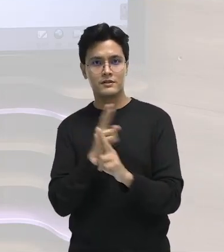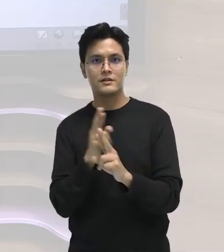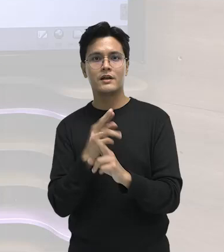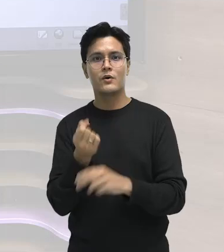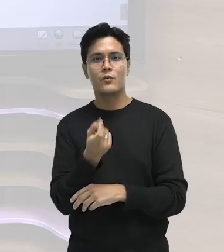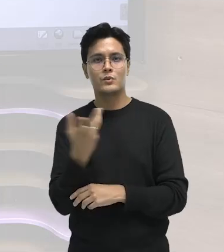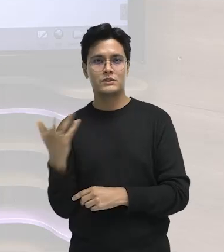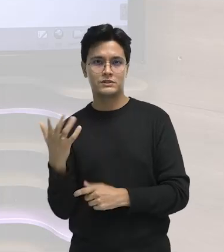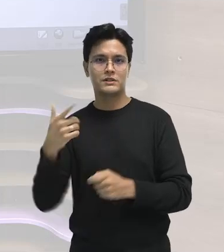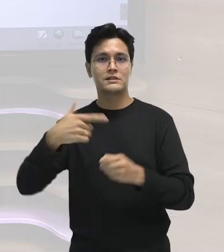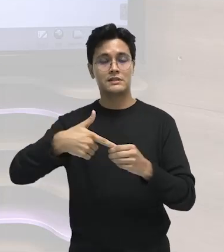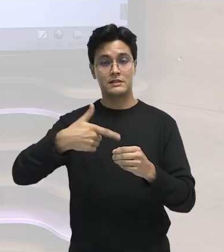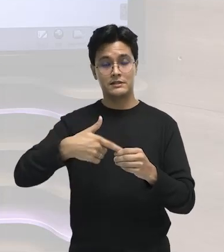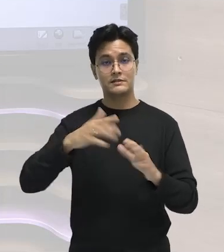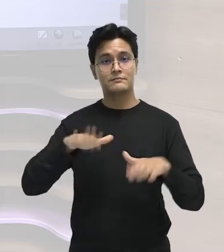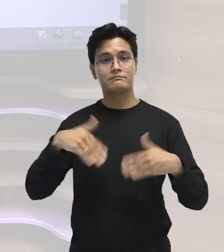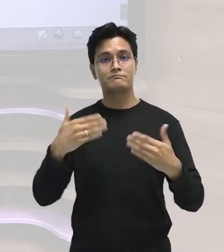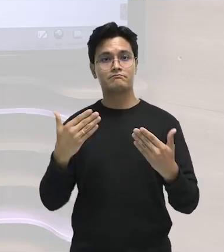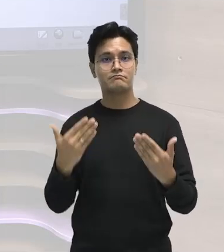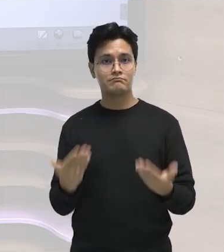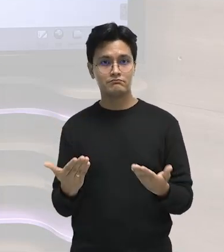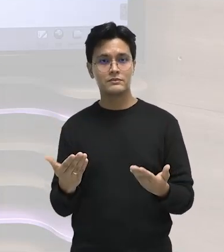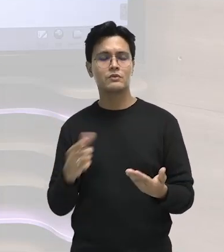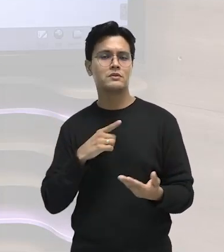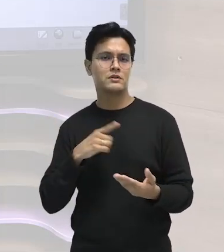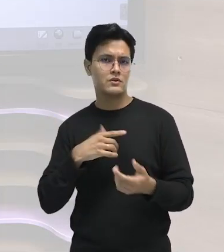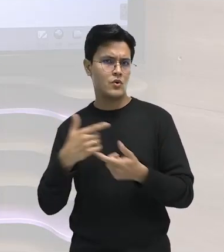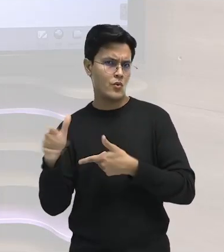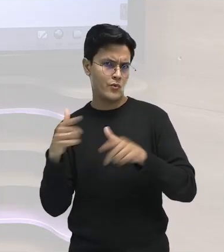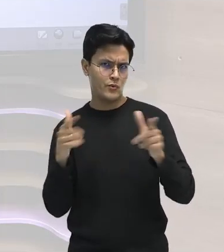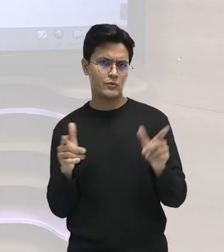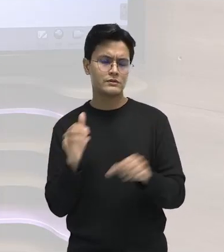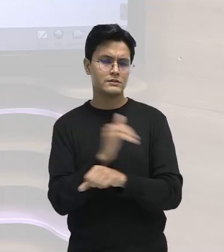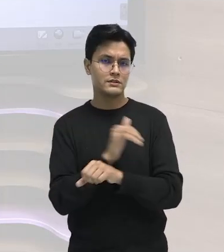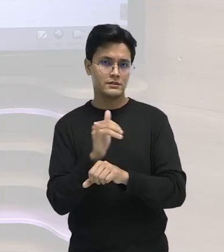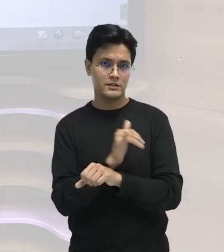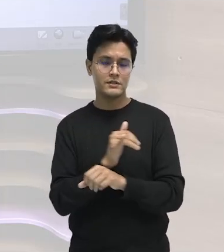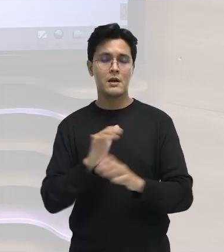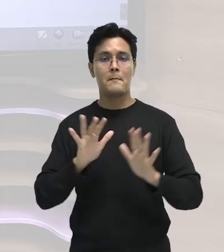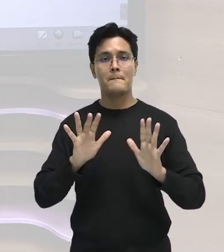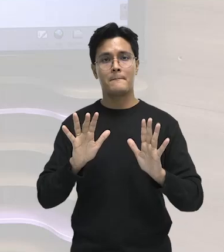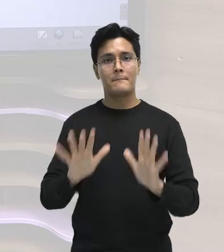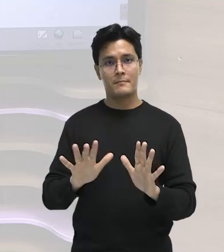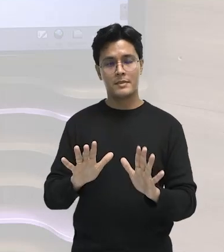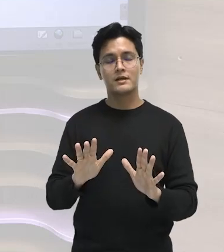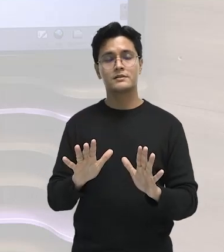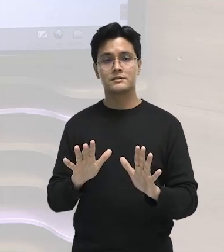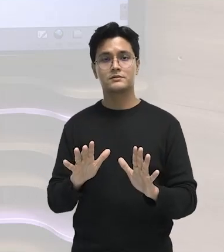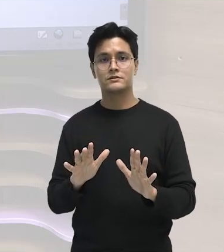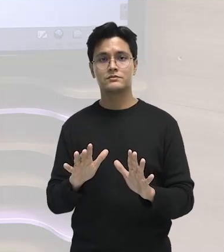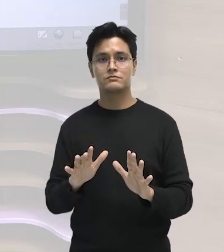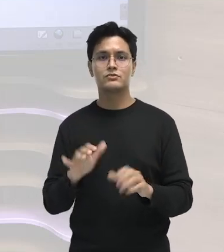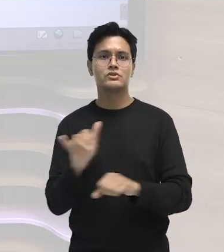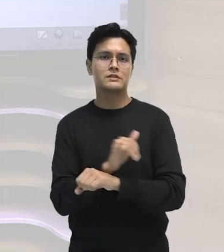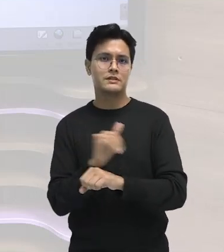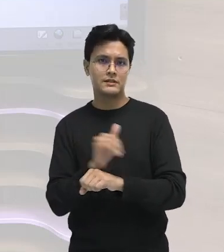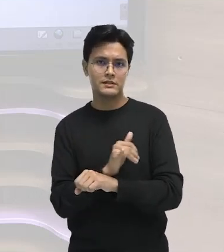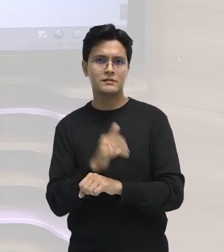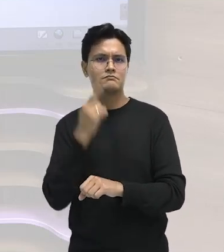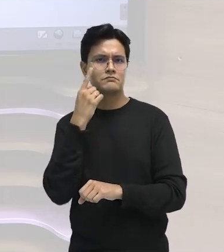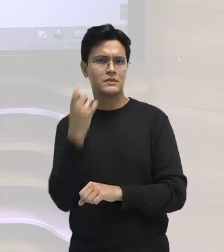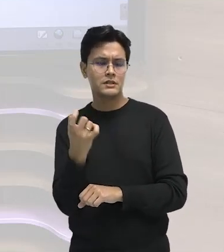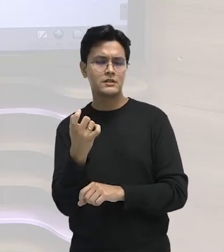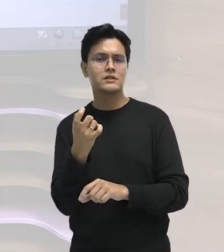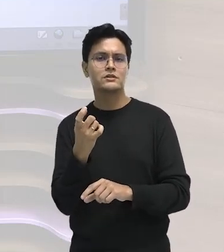Tá? Então, a forma mais, digamos assim, existem outras maneiras de você resolver, mas a forma mais, eu diria que interessante